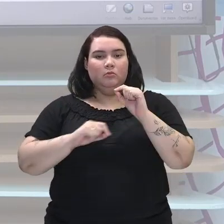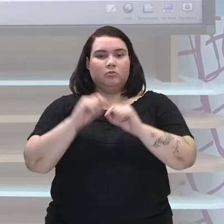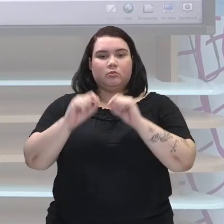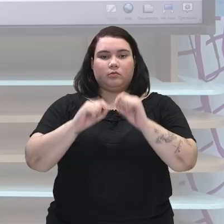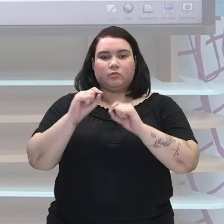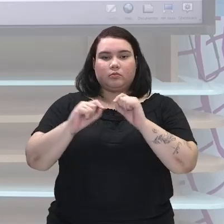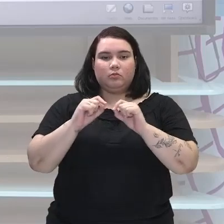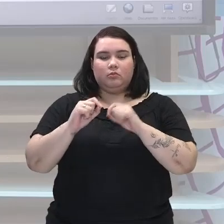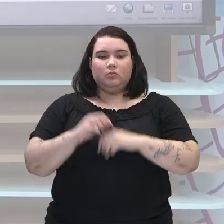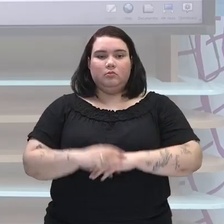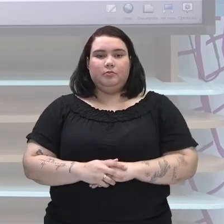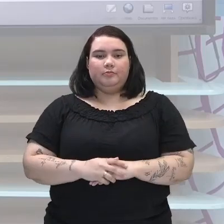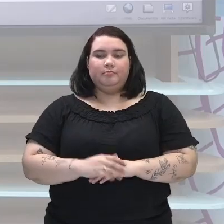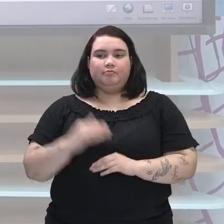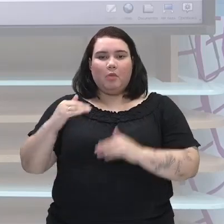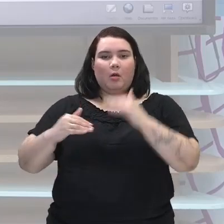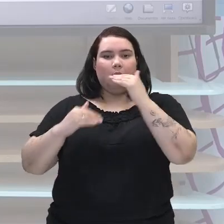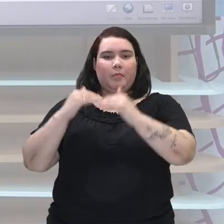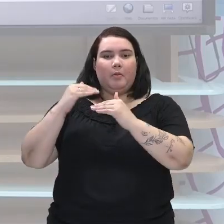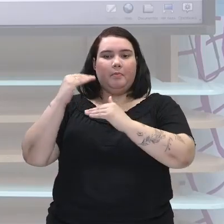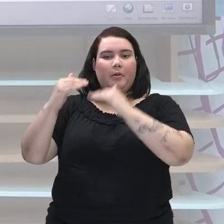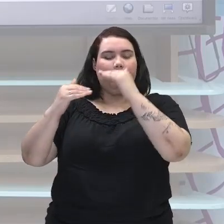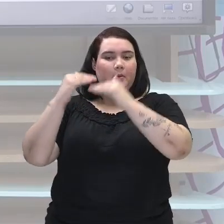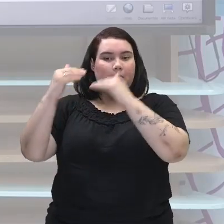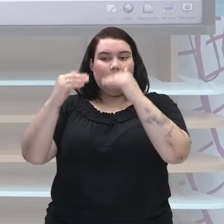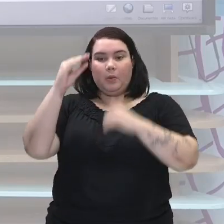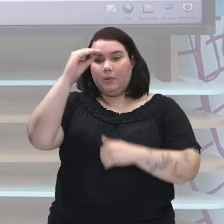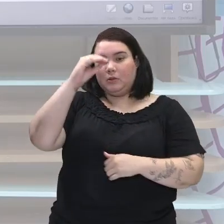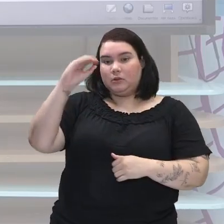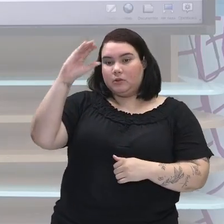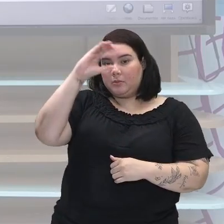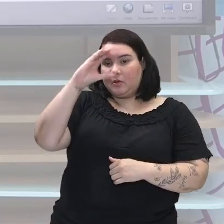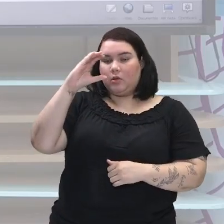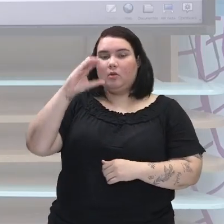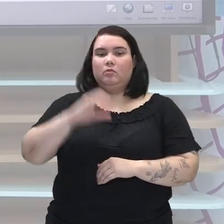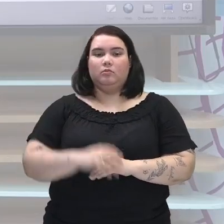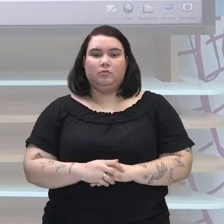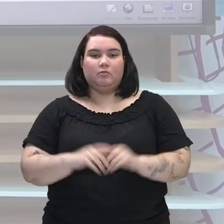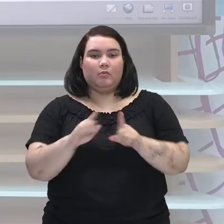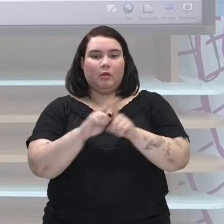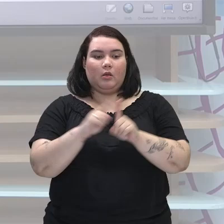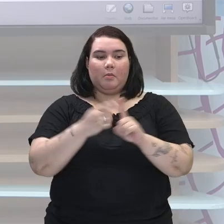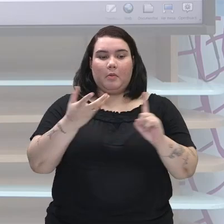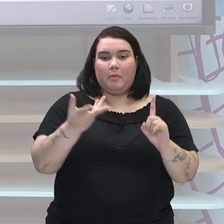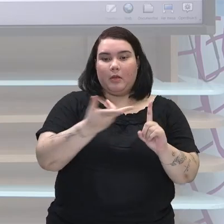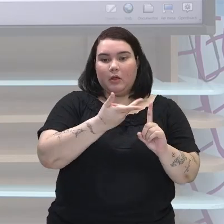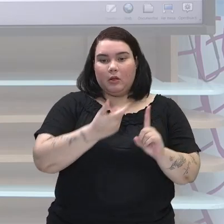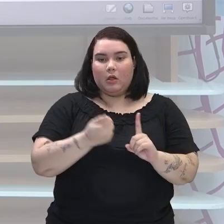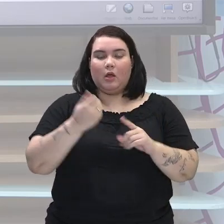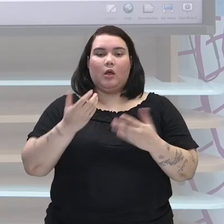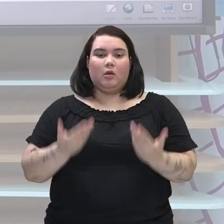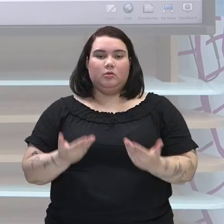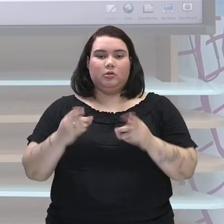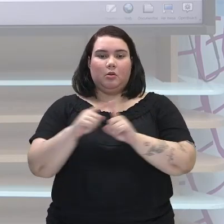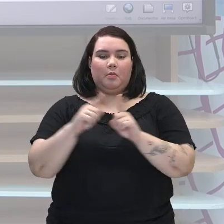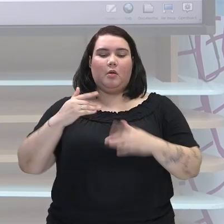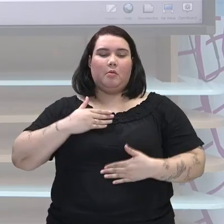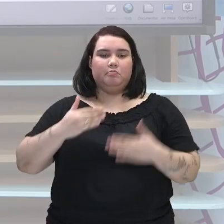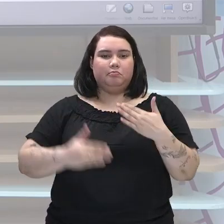né, níveis mais elevados de conhecimento, de habilidades físicas,